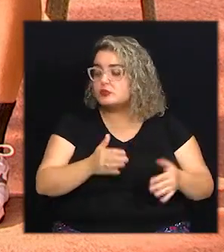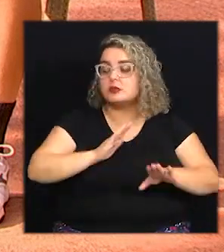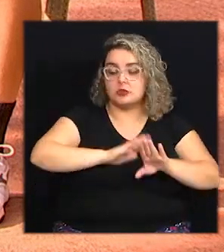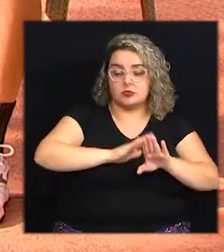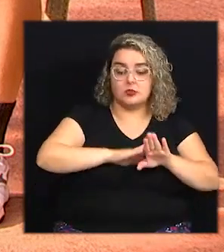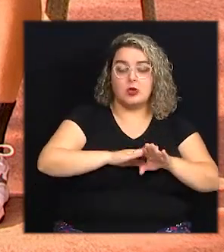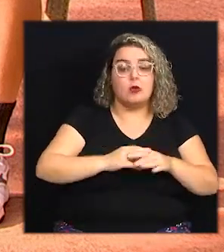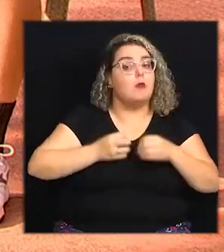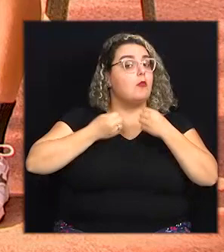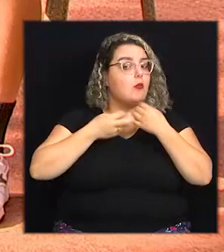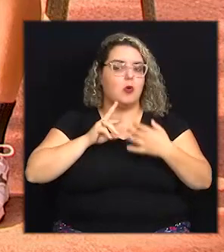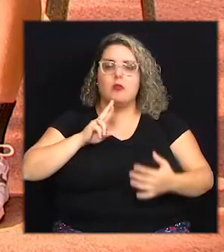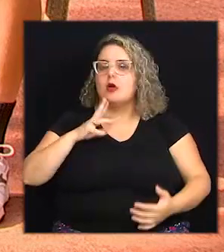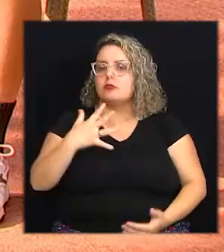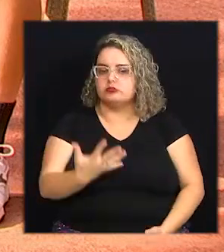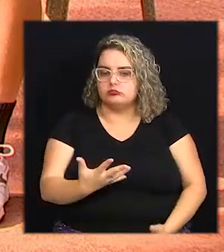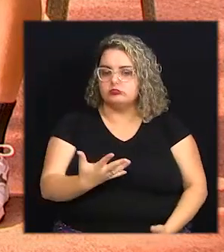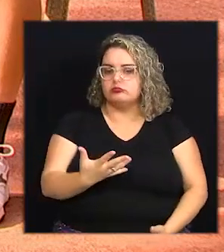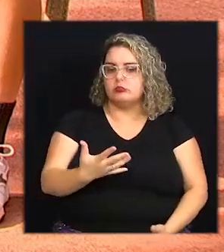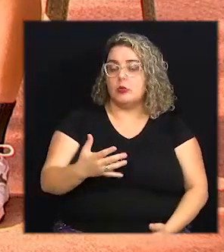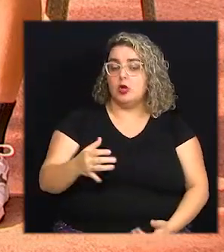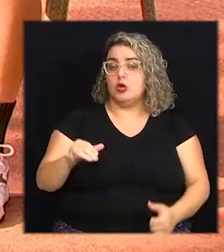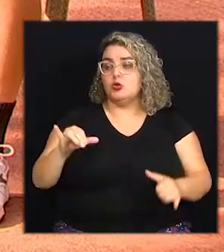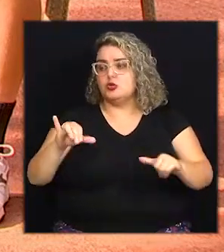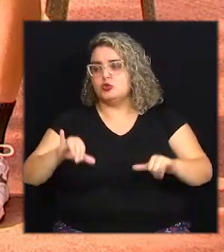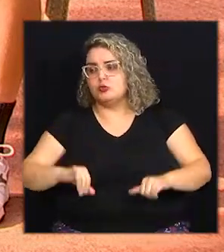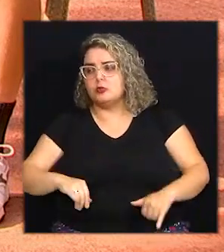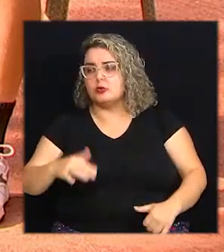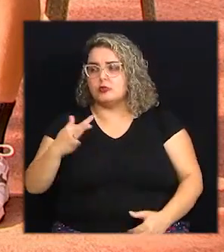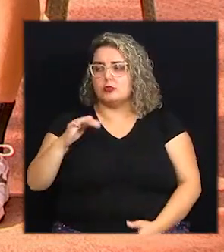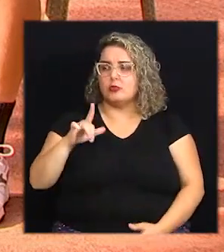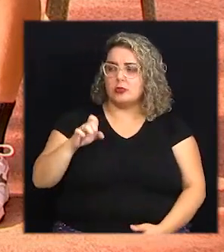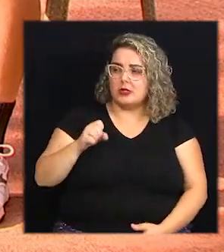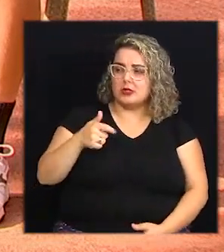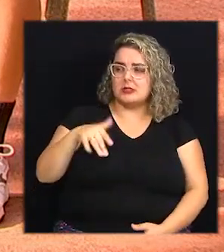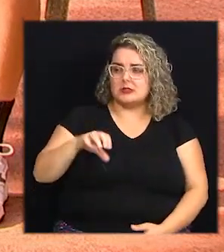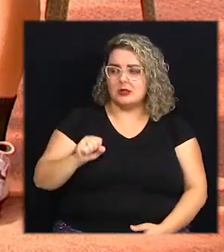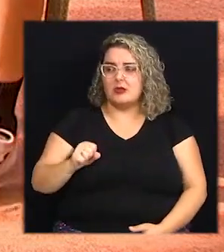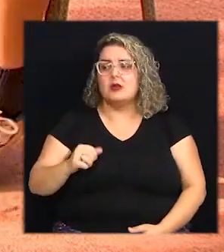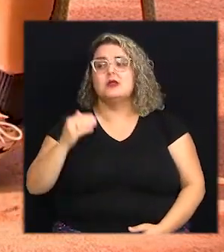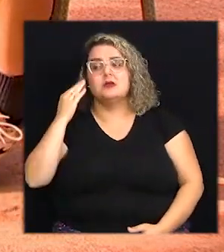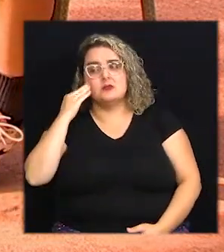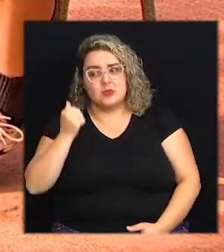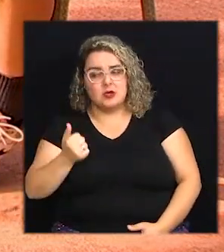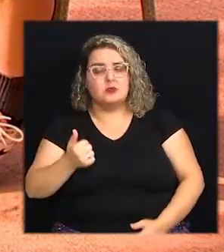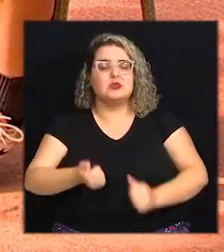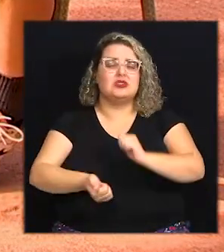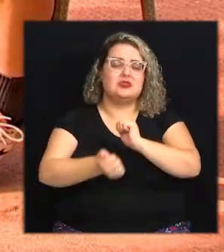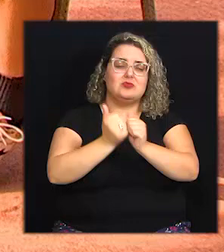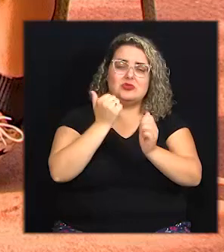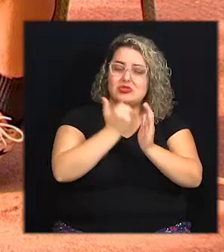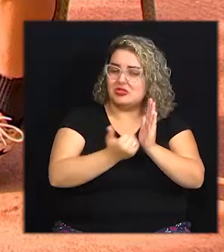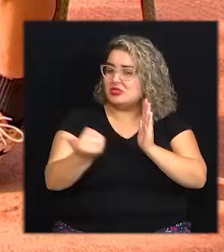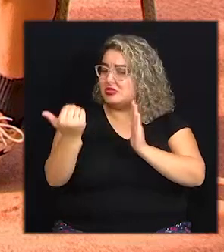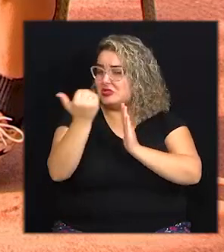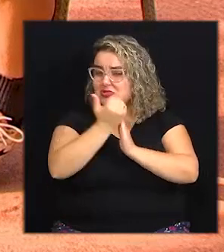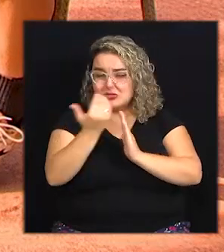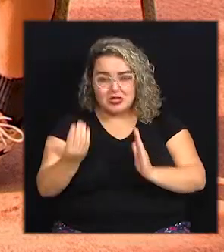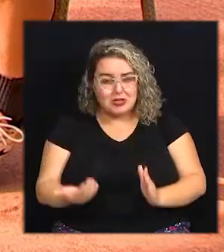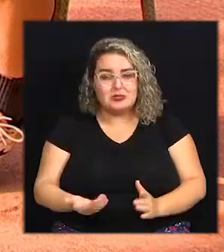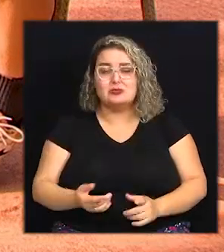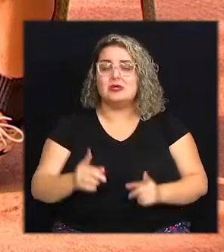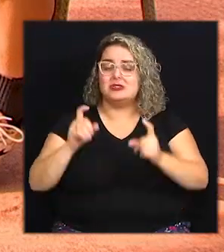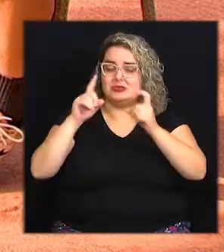teve bons resultados? Você sofreu com lesão? Porque a gente sabe que esporte de alto rendimento é muito complicado. O tênis ele explora